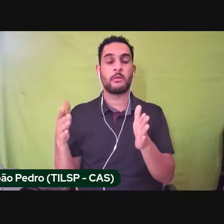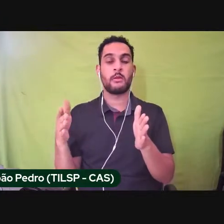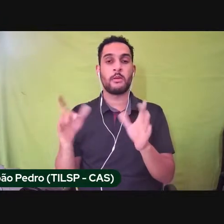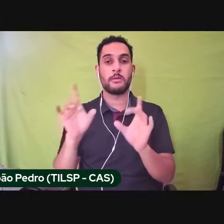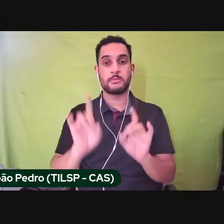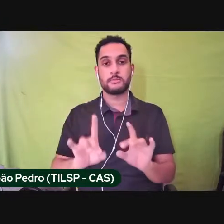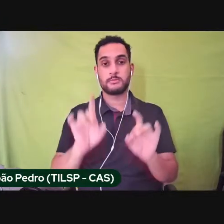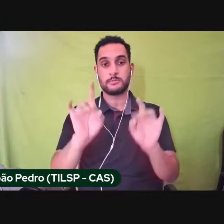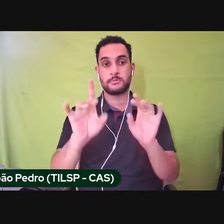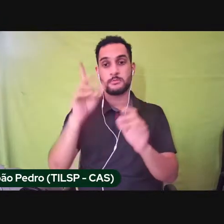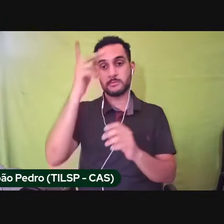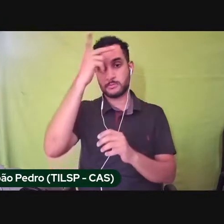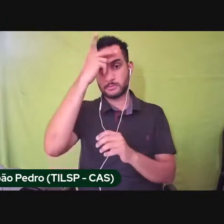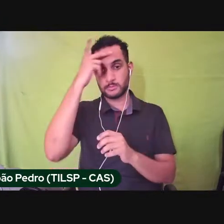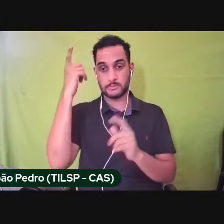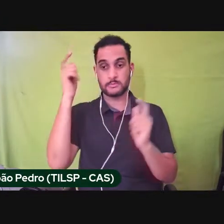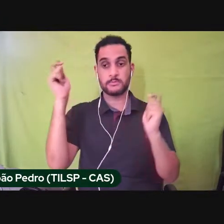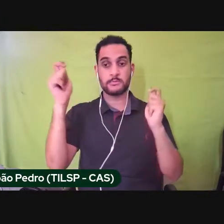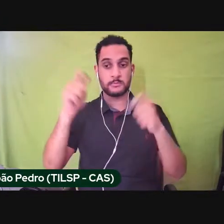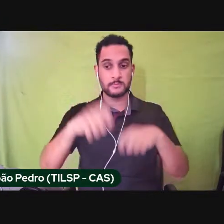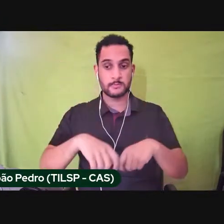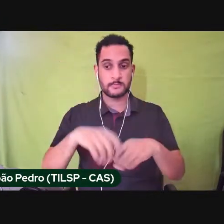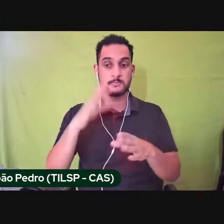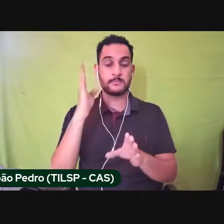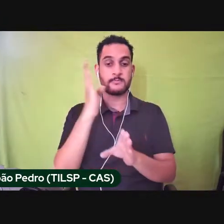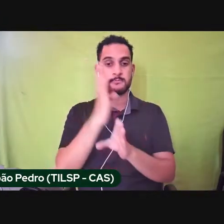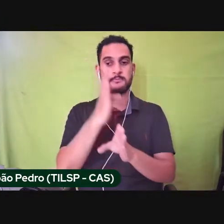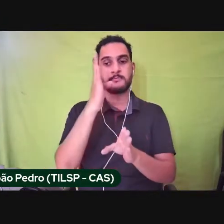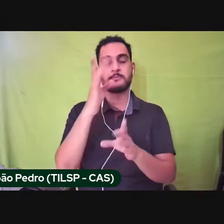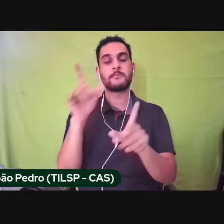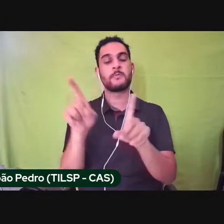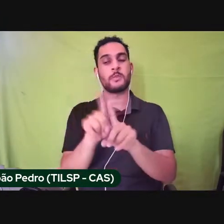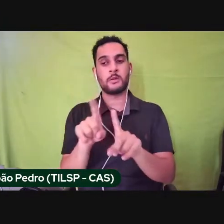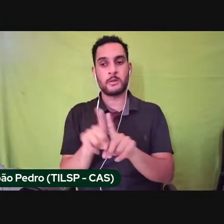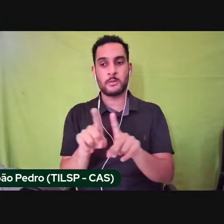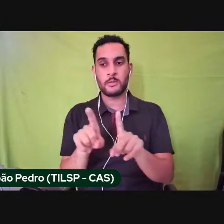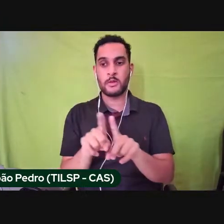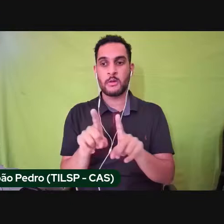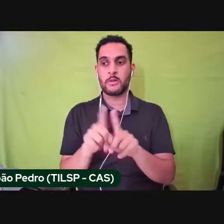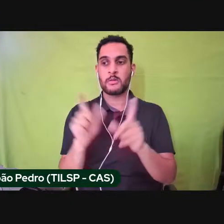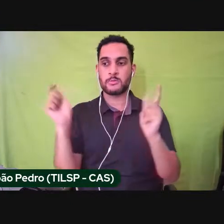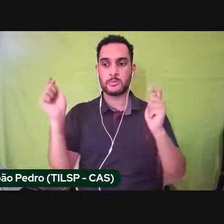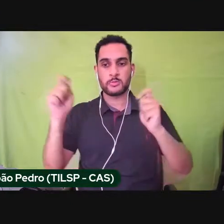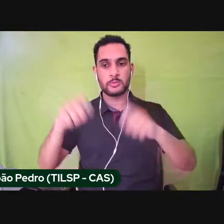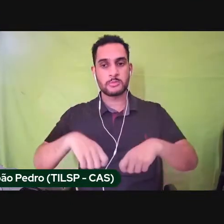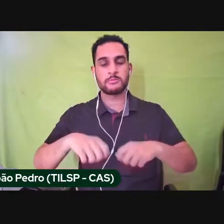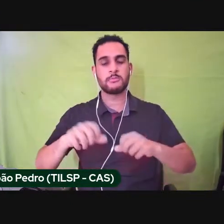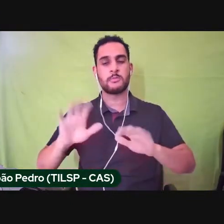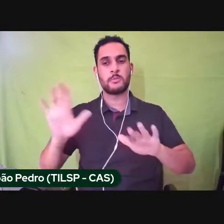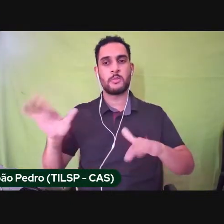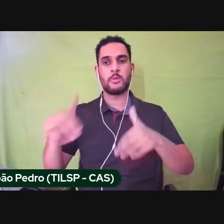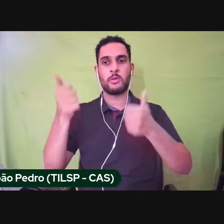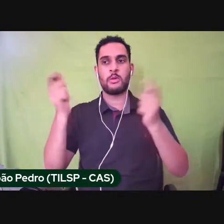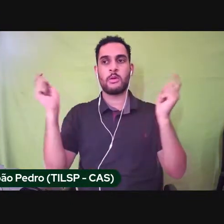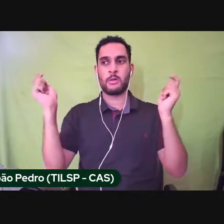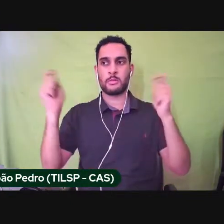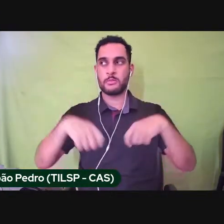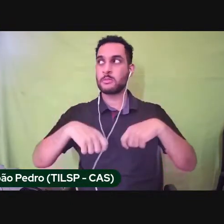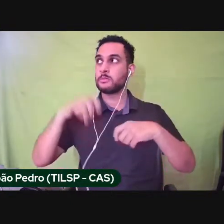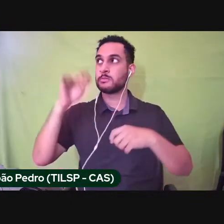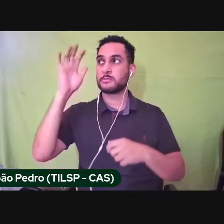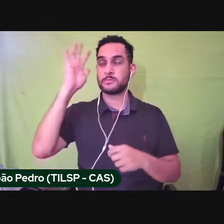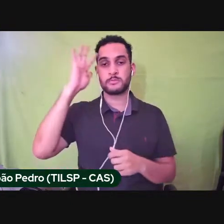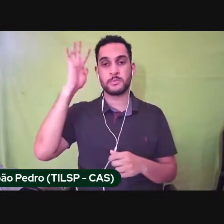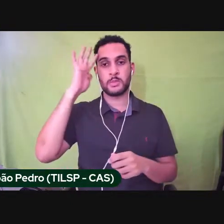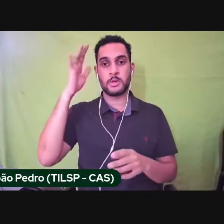pessoas pudessem descobrir e fortalecer o seu potencial criativo e revelar o